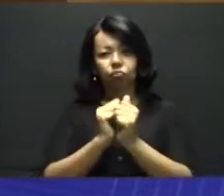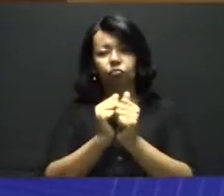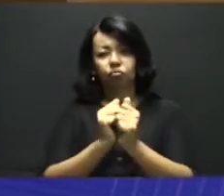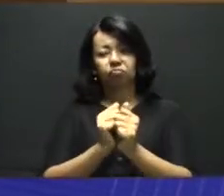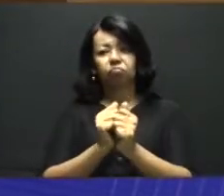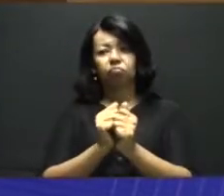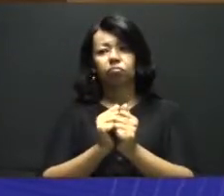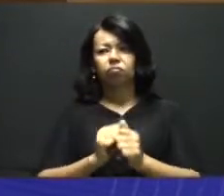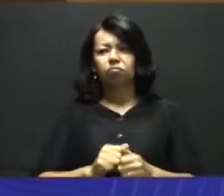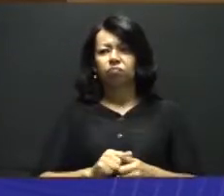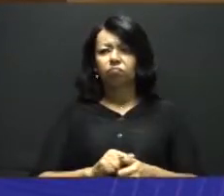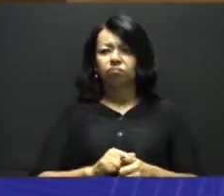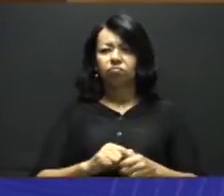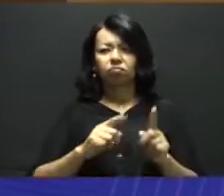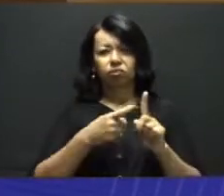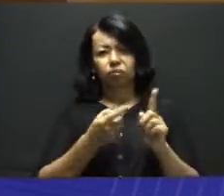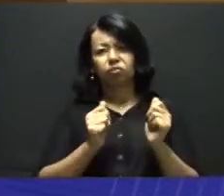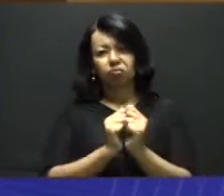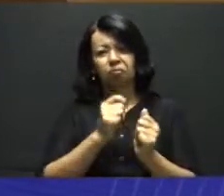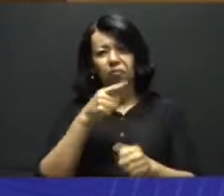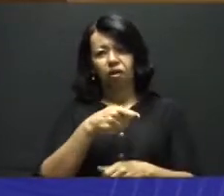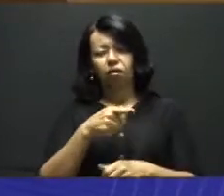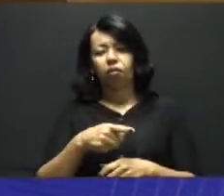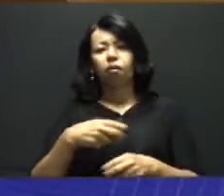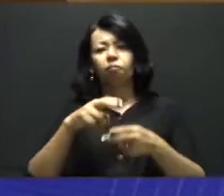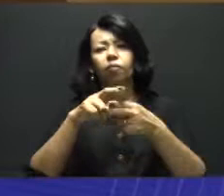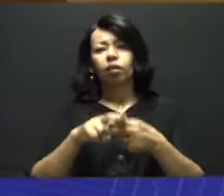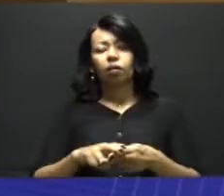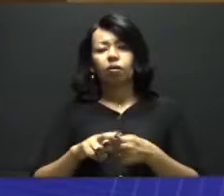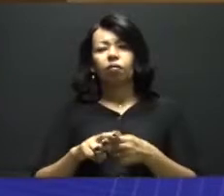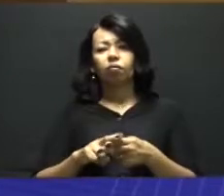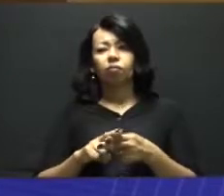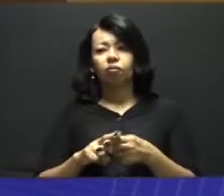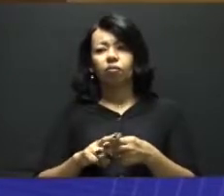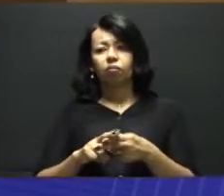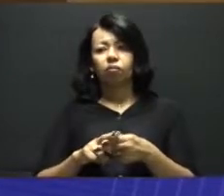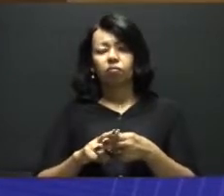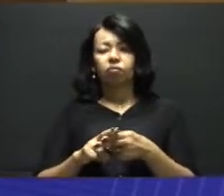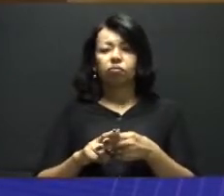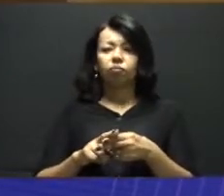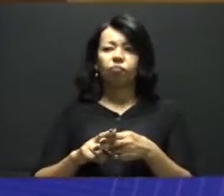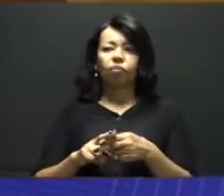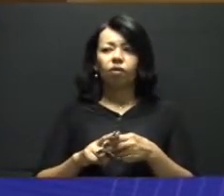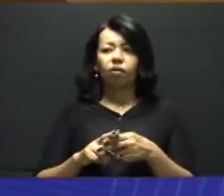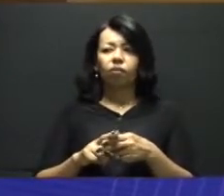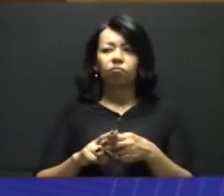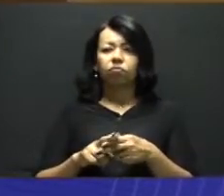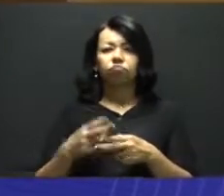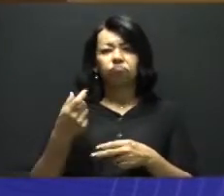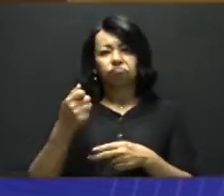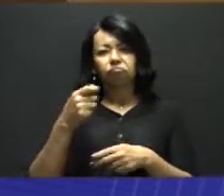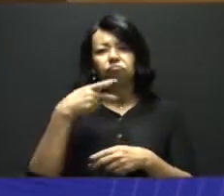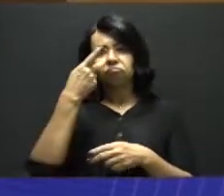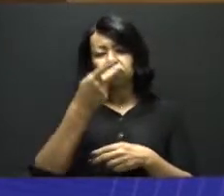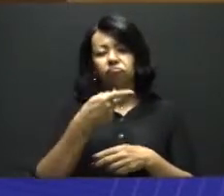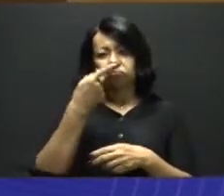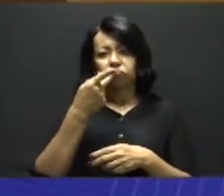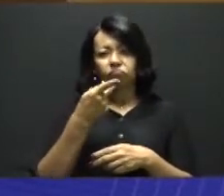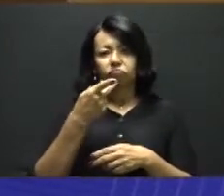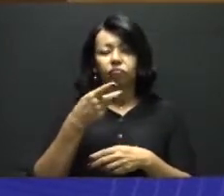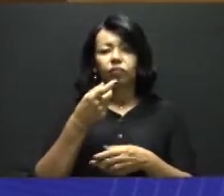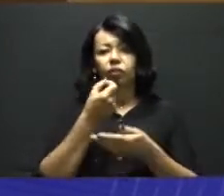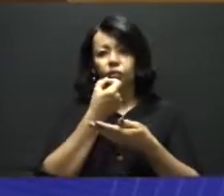ela devido ao valor inacessível a especialista recomendou apenas um remédio para